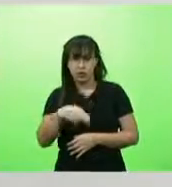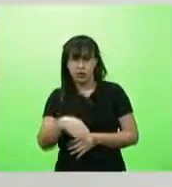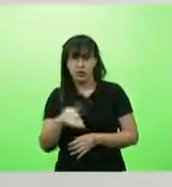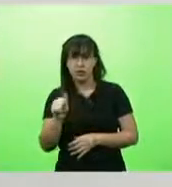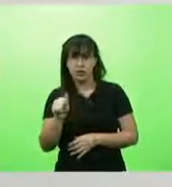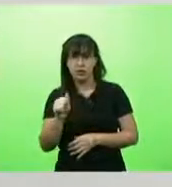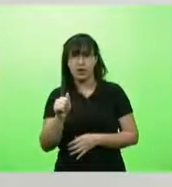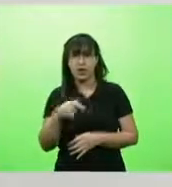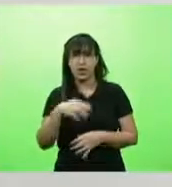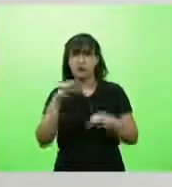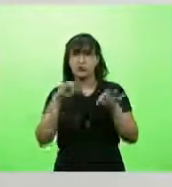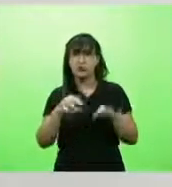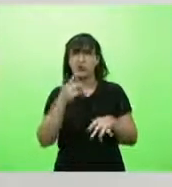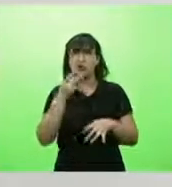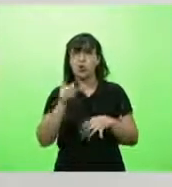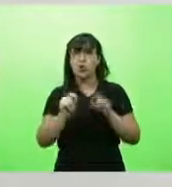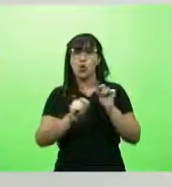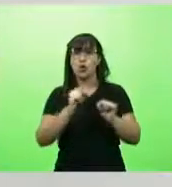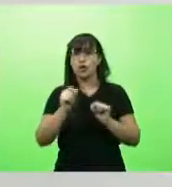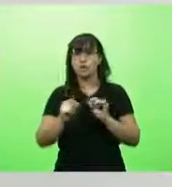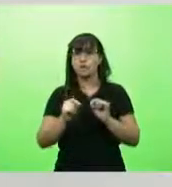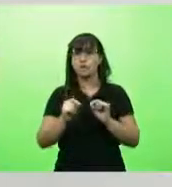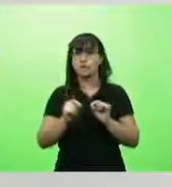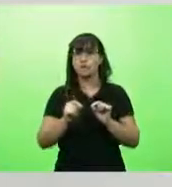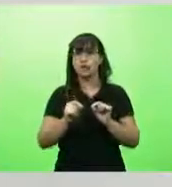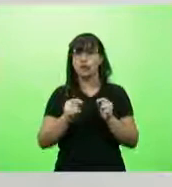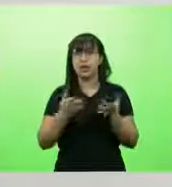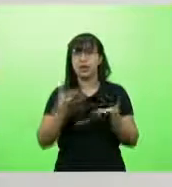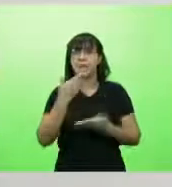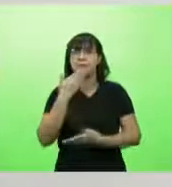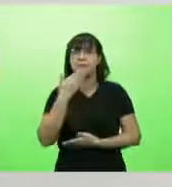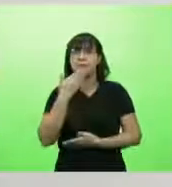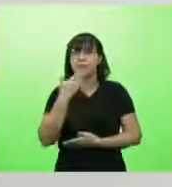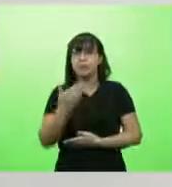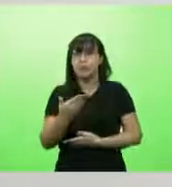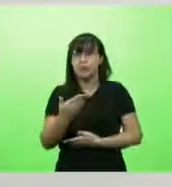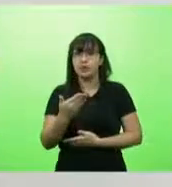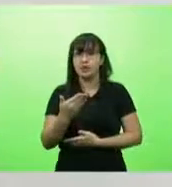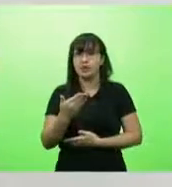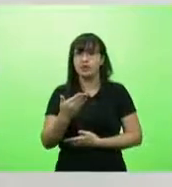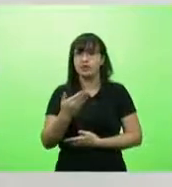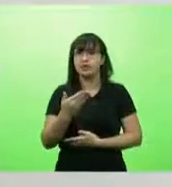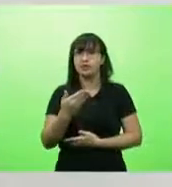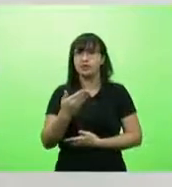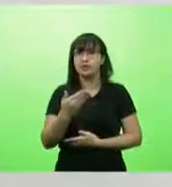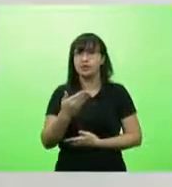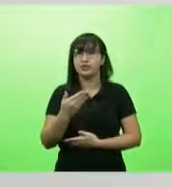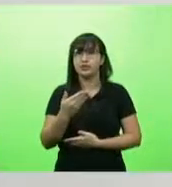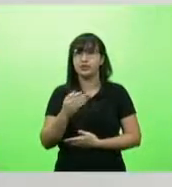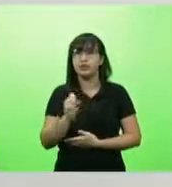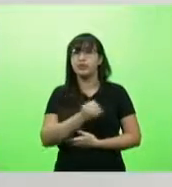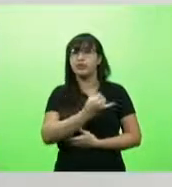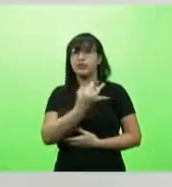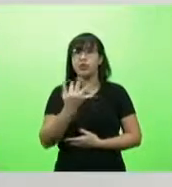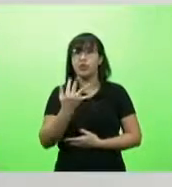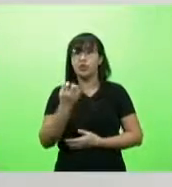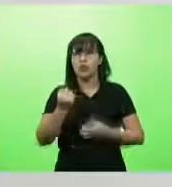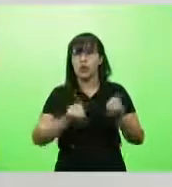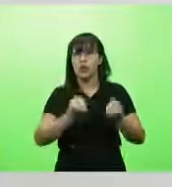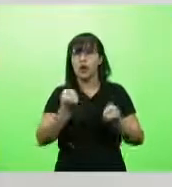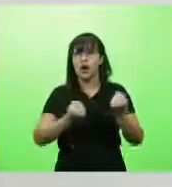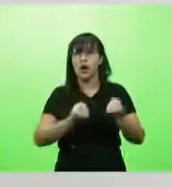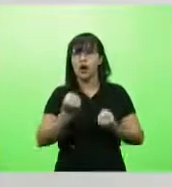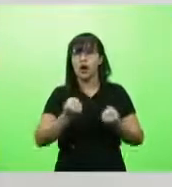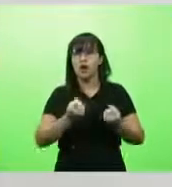O prefeito Clésio Salvaro disse o seguinte, que ele pediu para que fosse levantado quantos carros passam